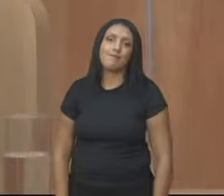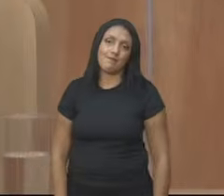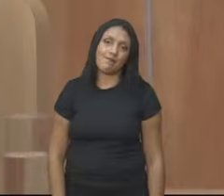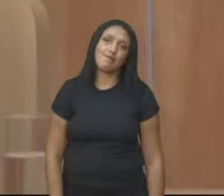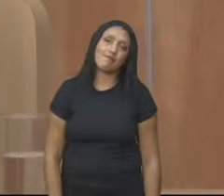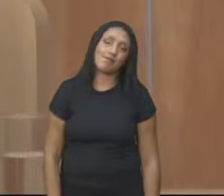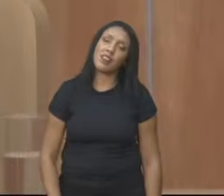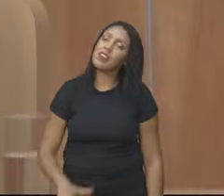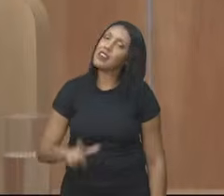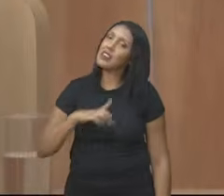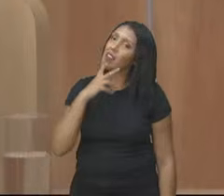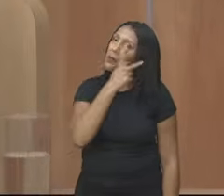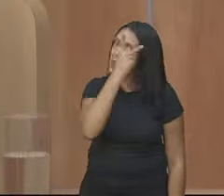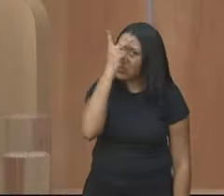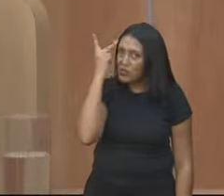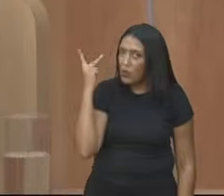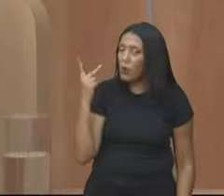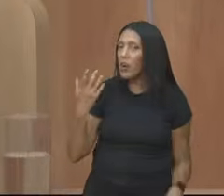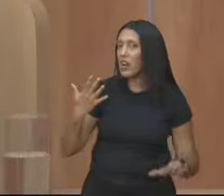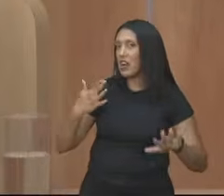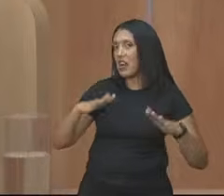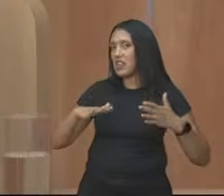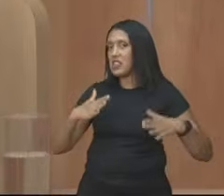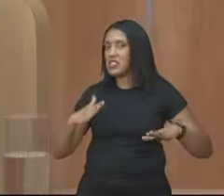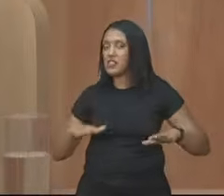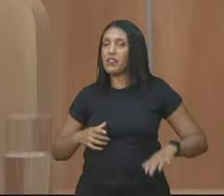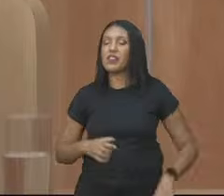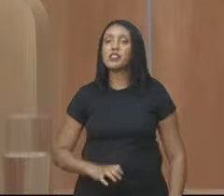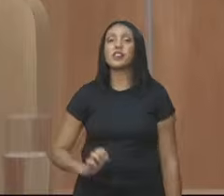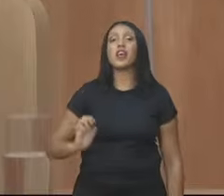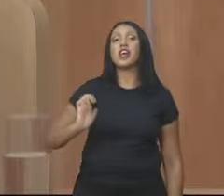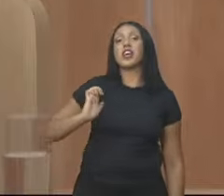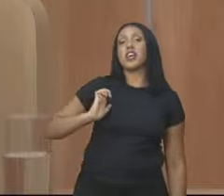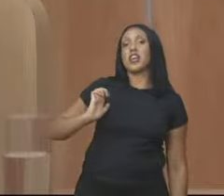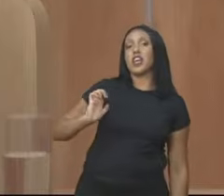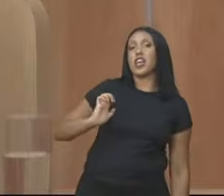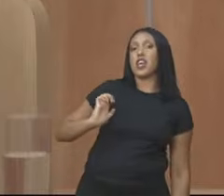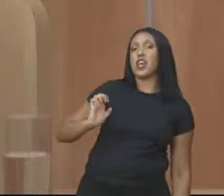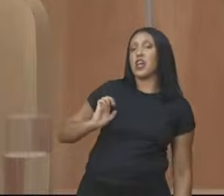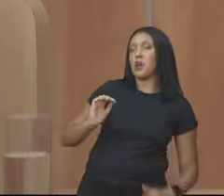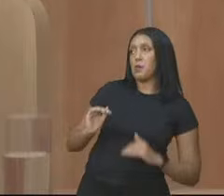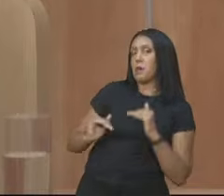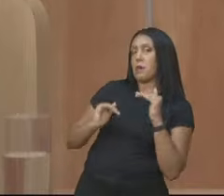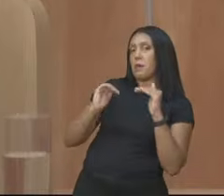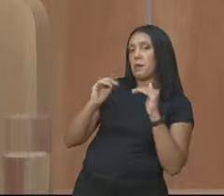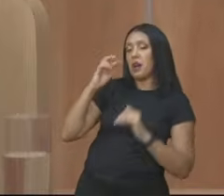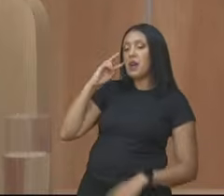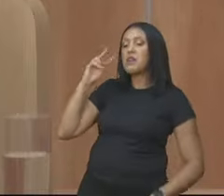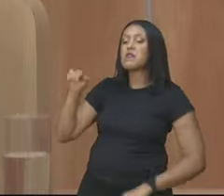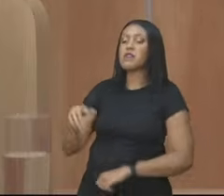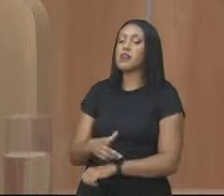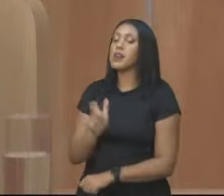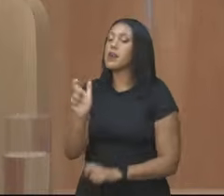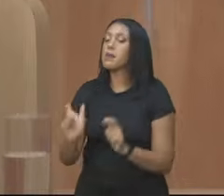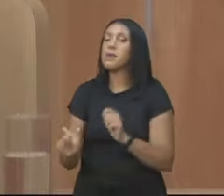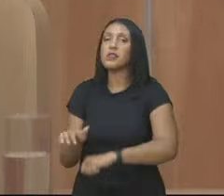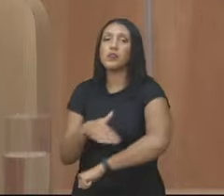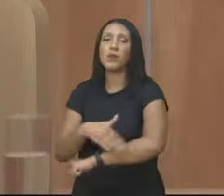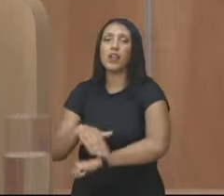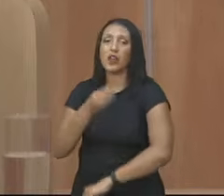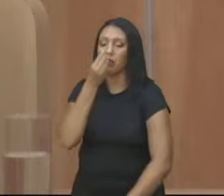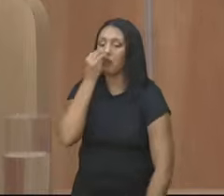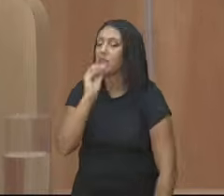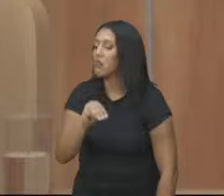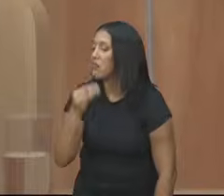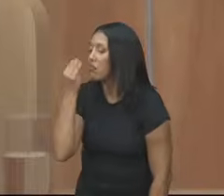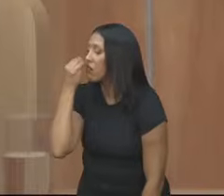e quer pisar no outro. Vê uma pessoa em situação de rua, desfaz, desvia. E eu aprendi isso aqui dentro dessa Câmara. Onde eu vou, Deus